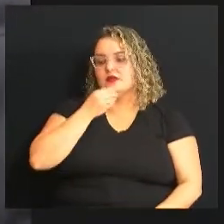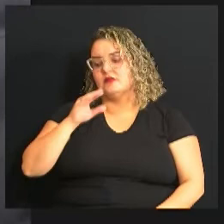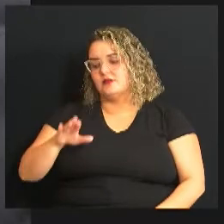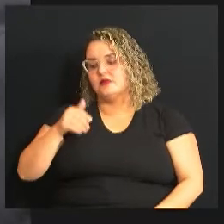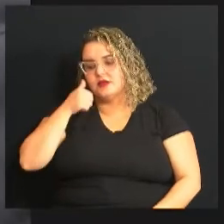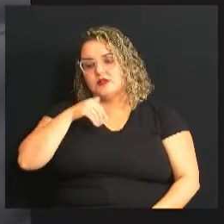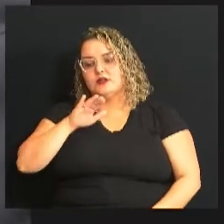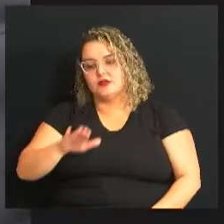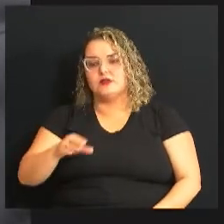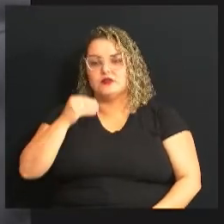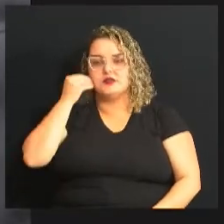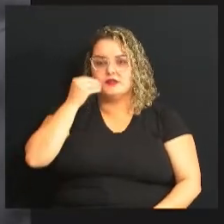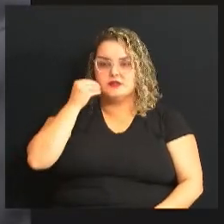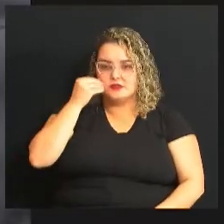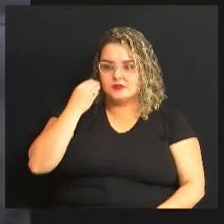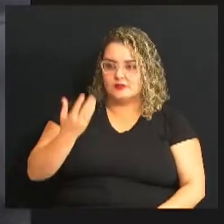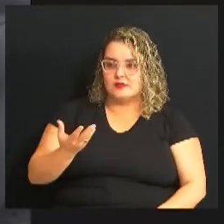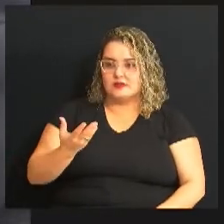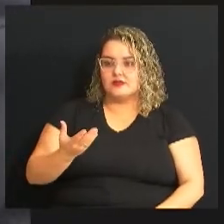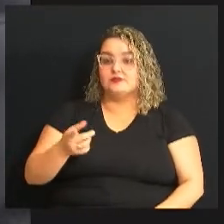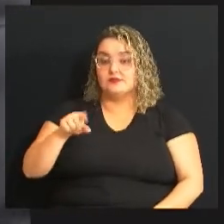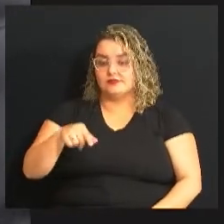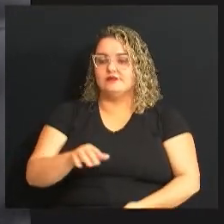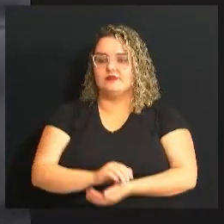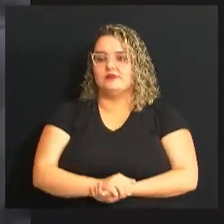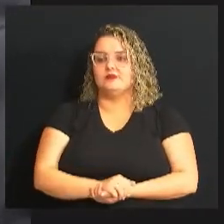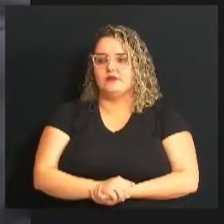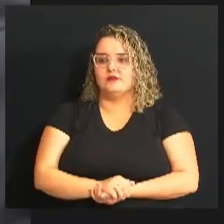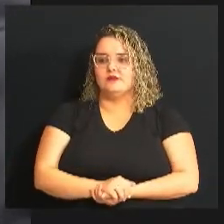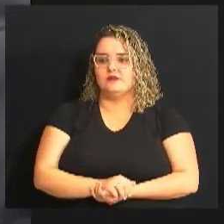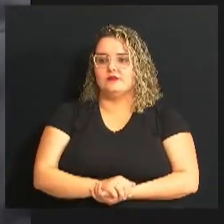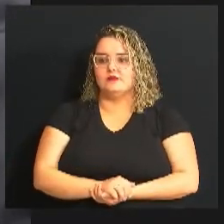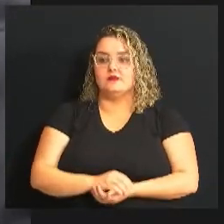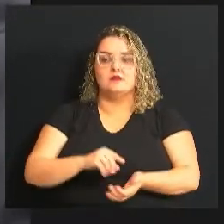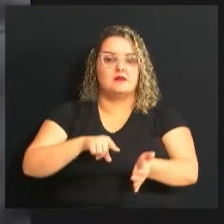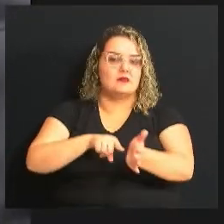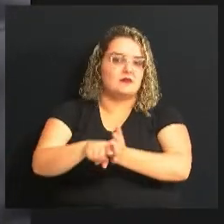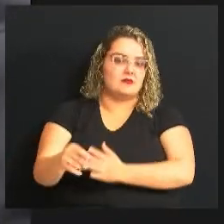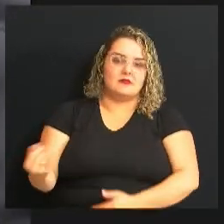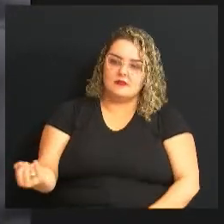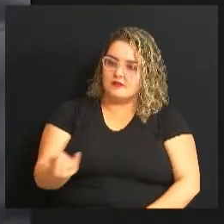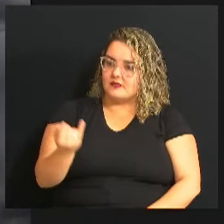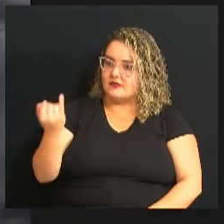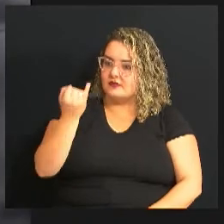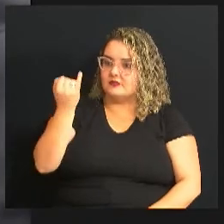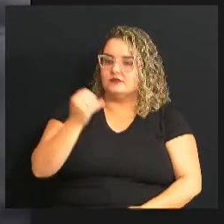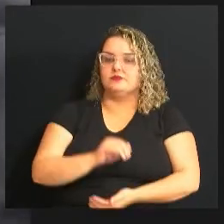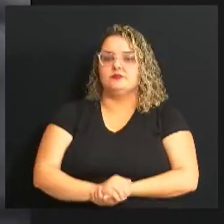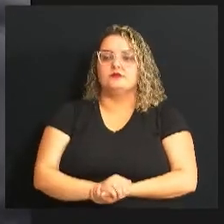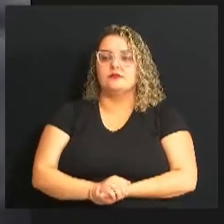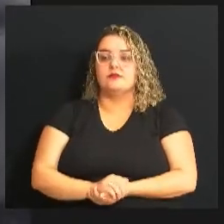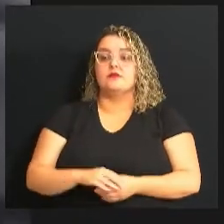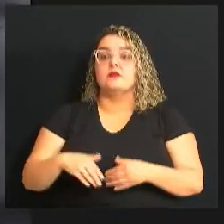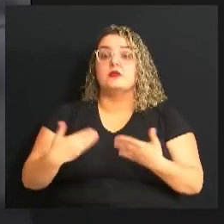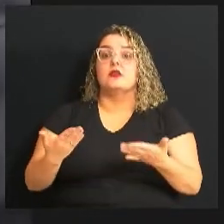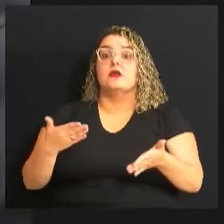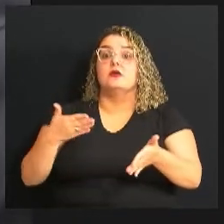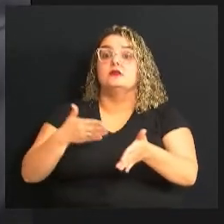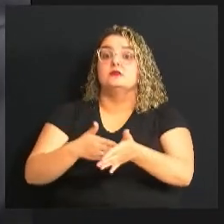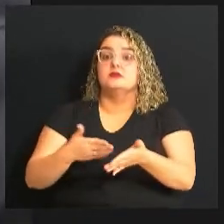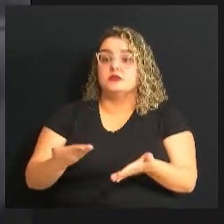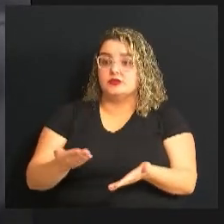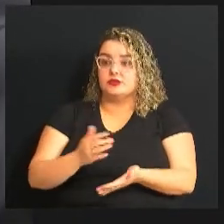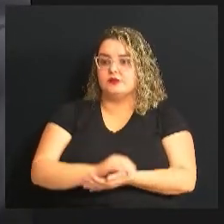então, experimentar, inclusive, isso. E a sua pergunta é uma pergunta extremamente importante. Qual é o limite disso?